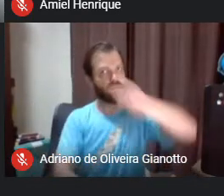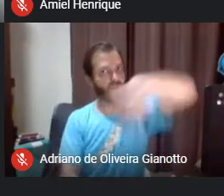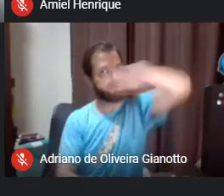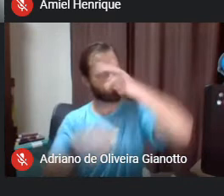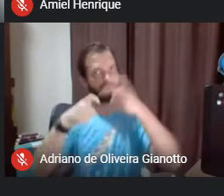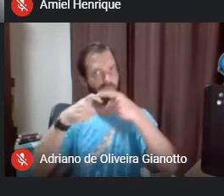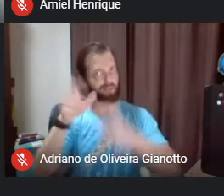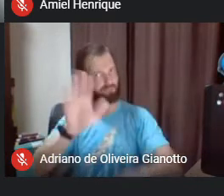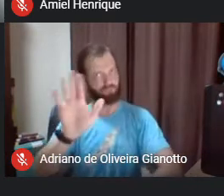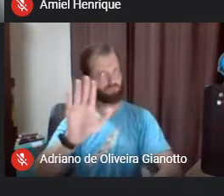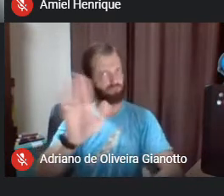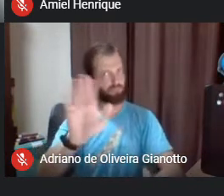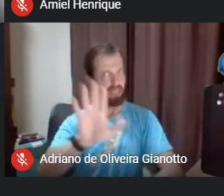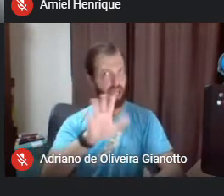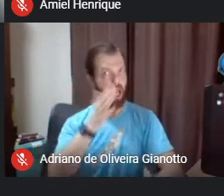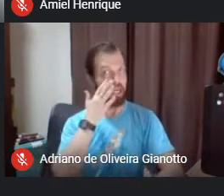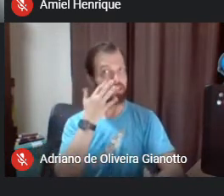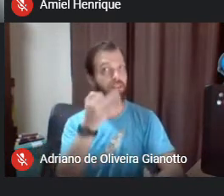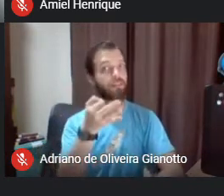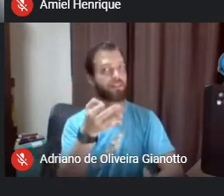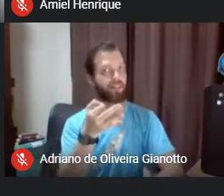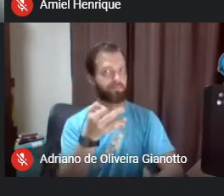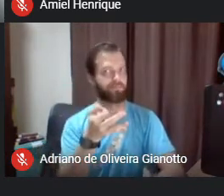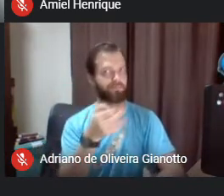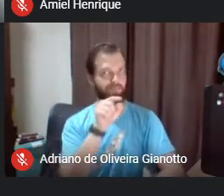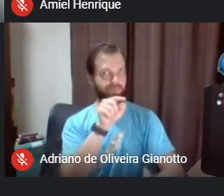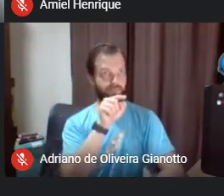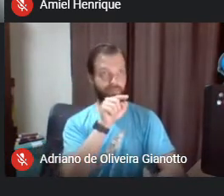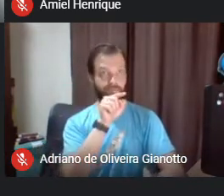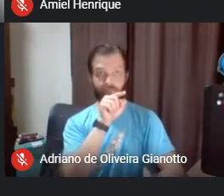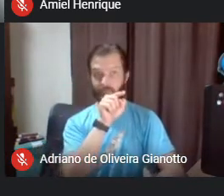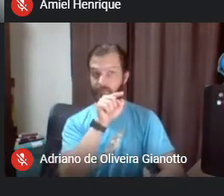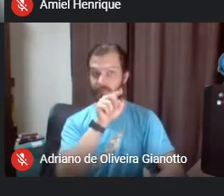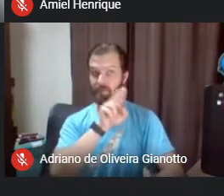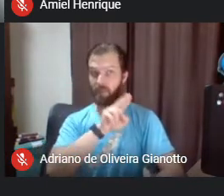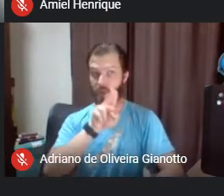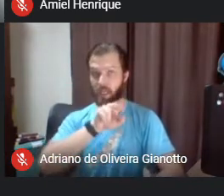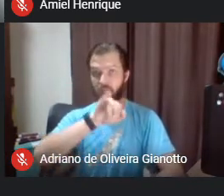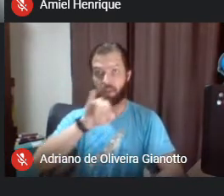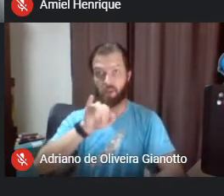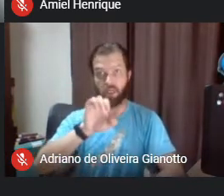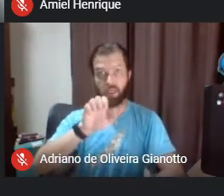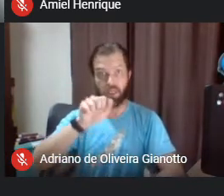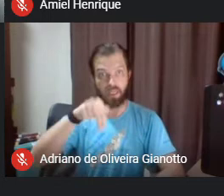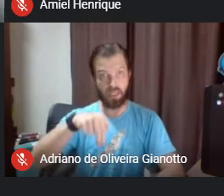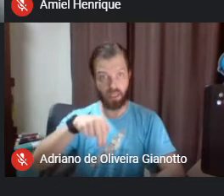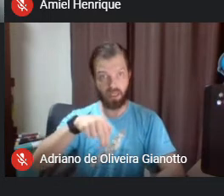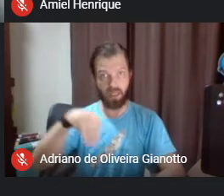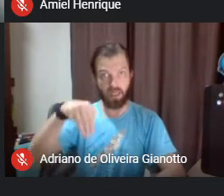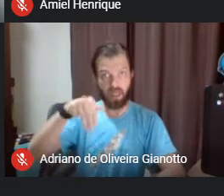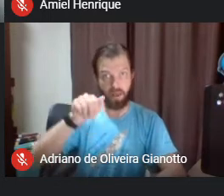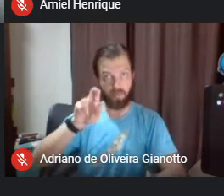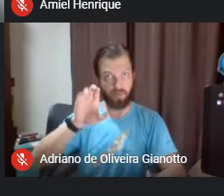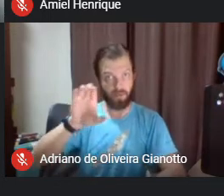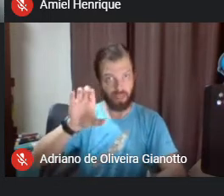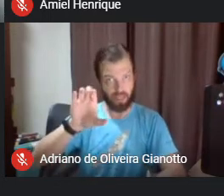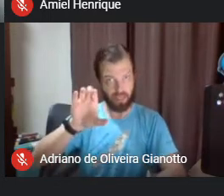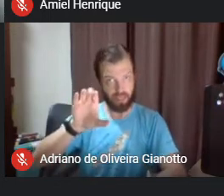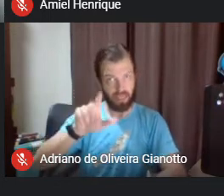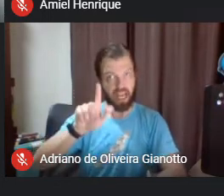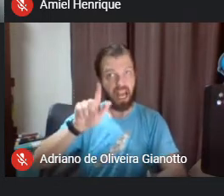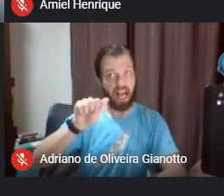Tem uma coisa, ó, eu não quero, não vou, isso não é uma provocação para o pessoal da área médica, né? Mas eu gostaria de dizer um palavrão